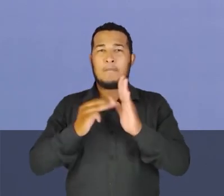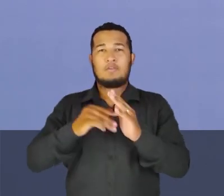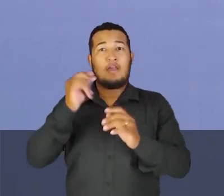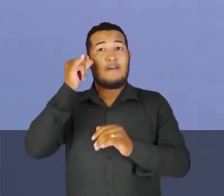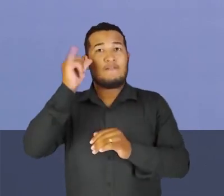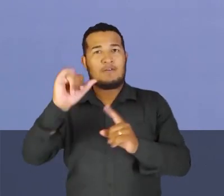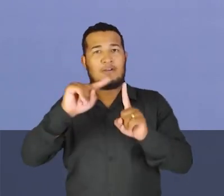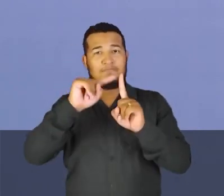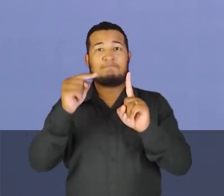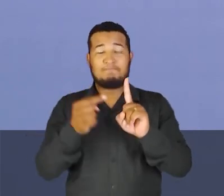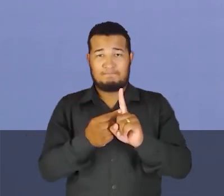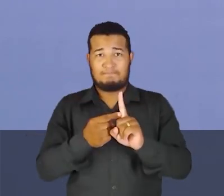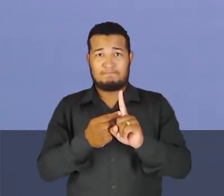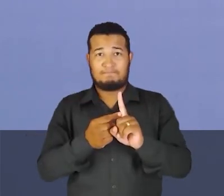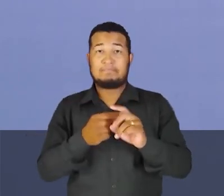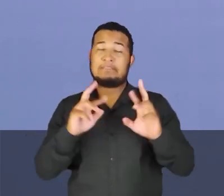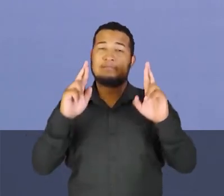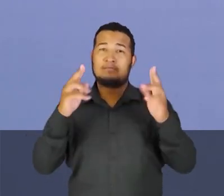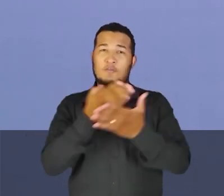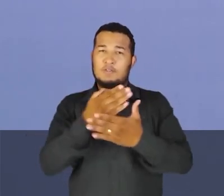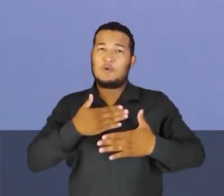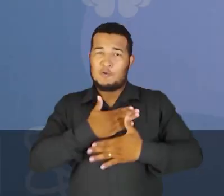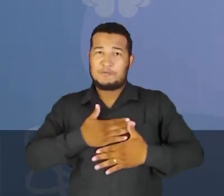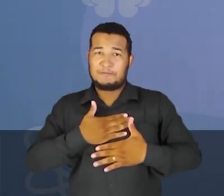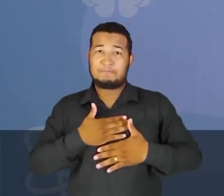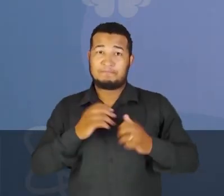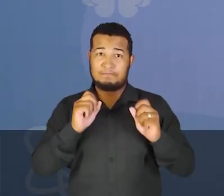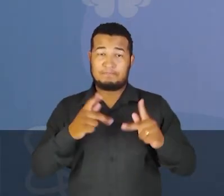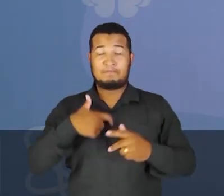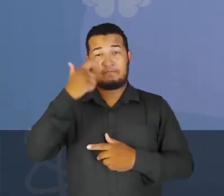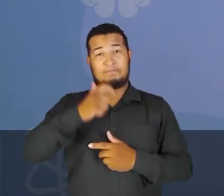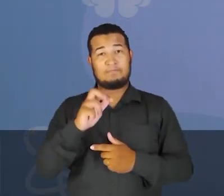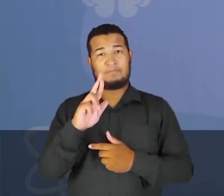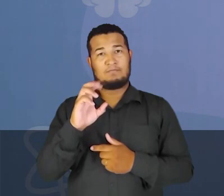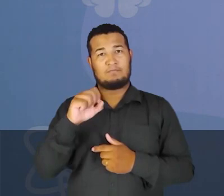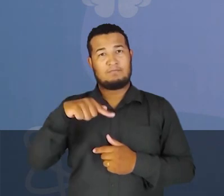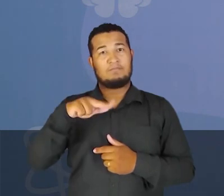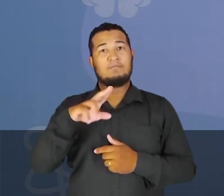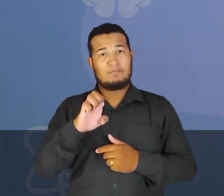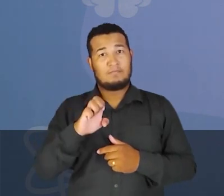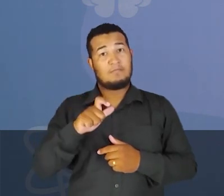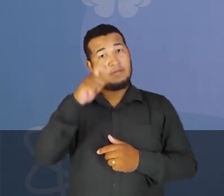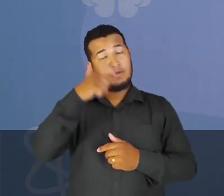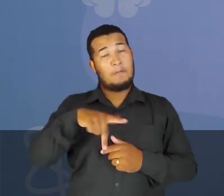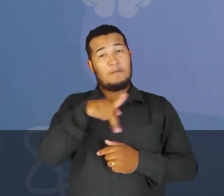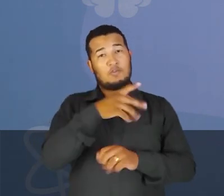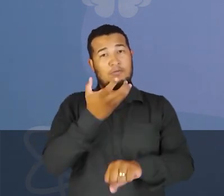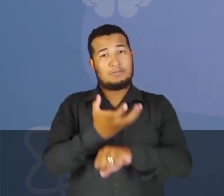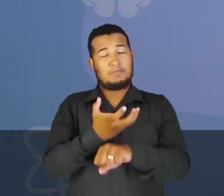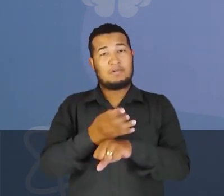para evitar a gravidez. Espero que você tenha gostado. Eu sou o professor Roque Alves, sou professor